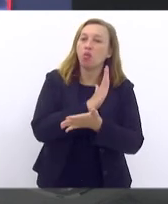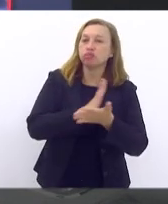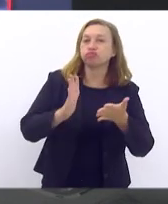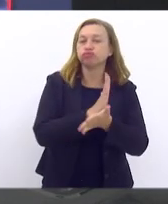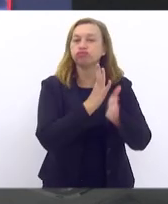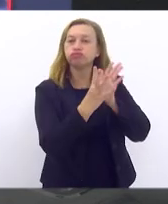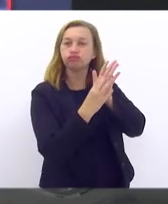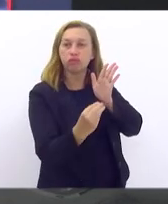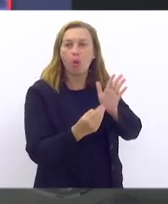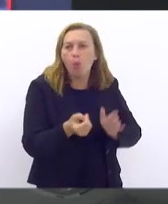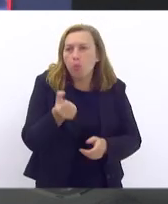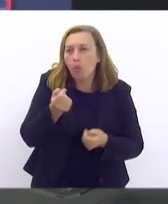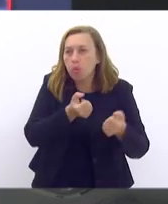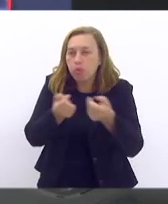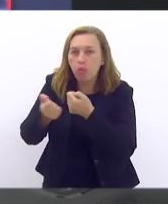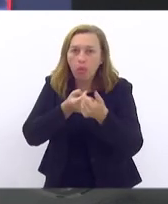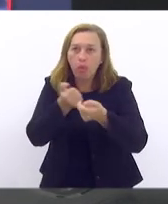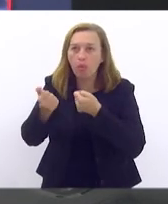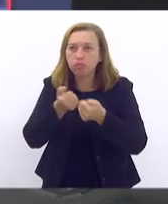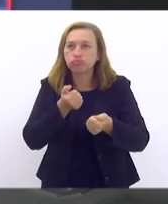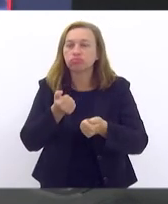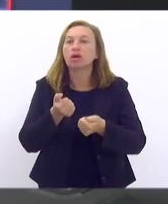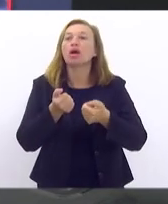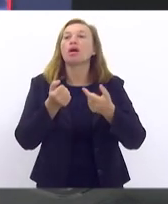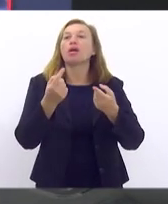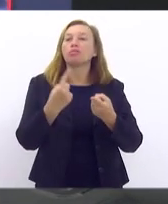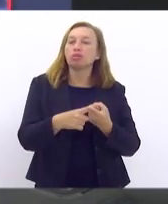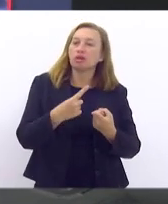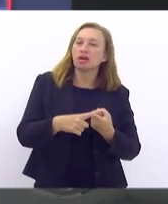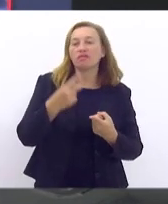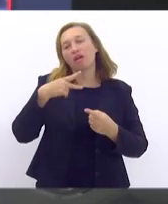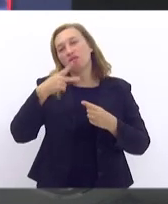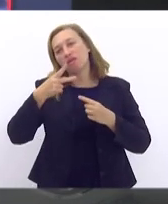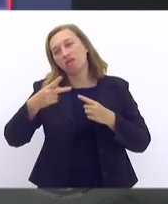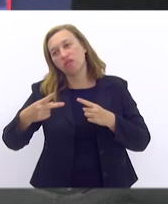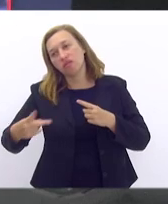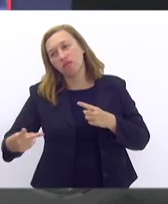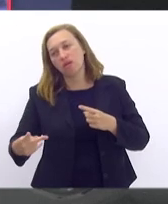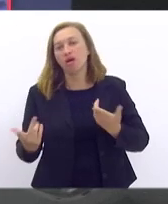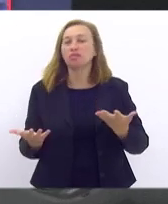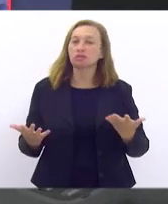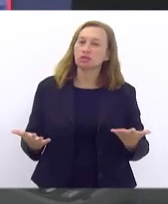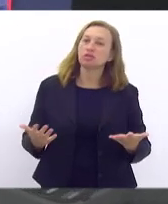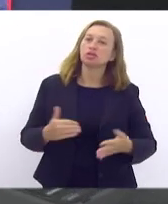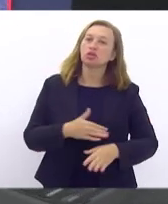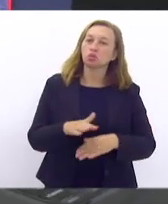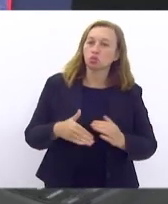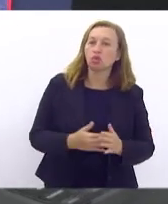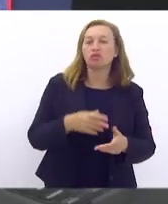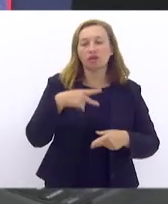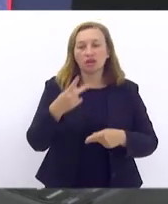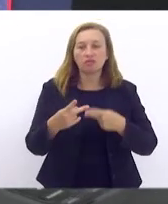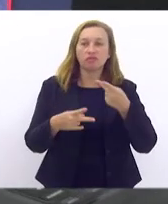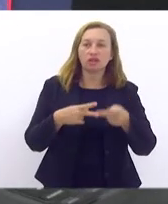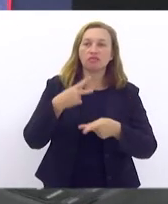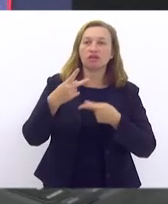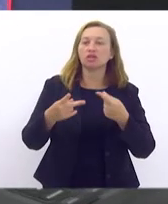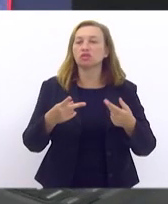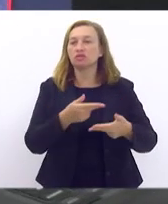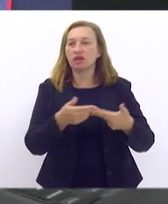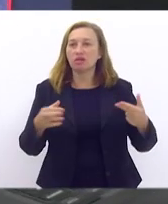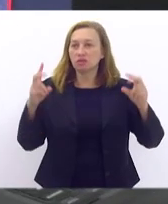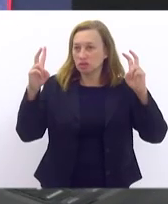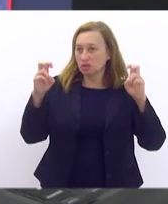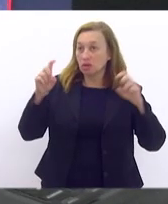exemplos, poucos exemplos, tá? Porque senão a gente ia falar o dia, eu ia ficar aqui o dia inteiro falando dos casos. Mas